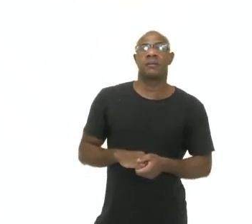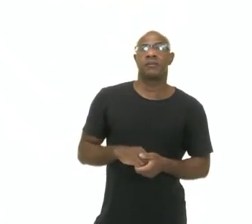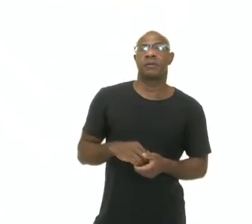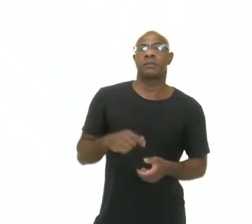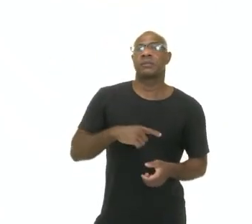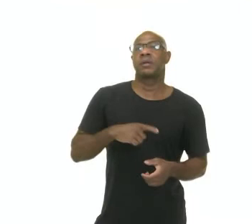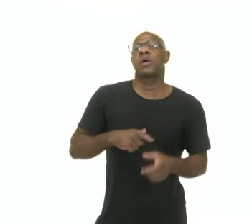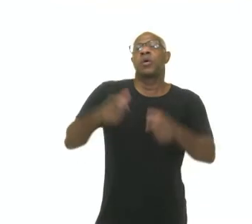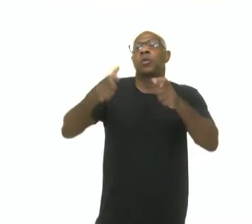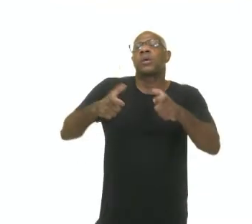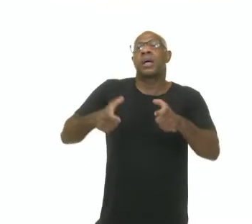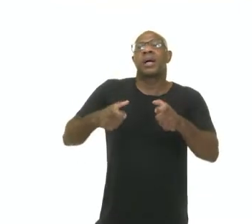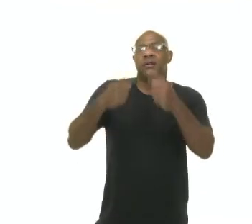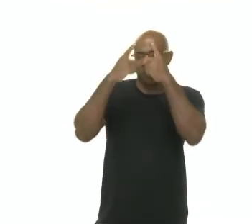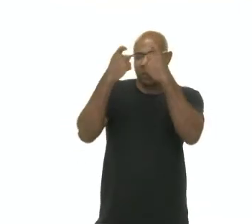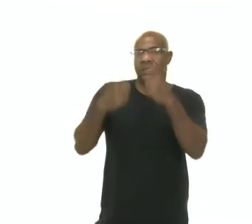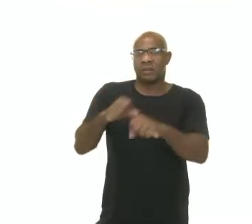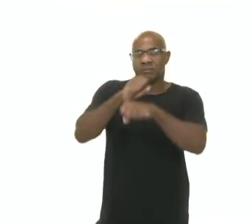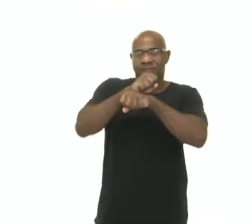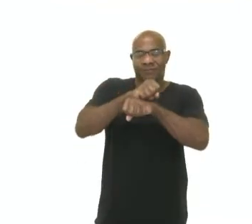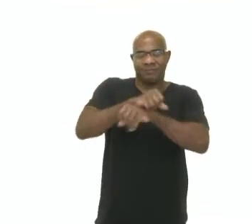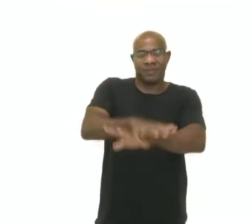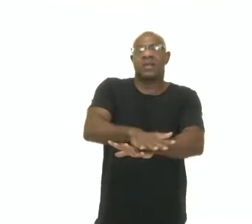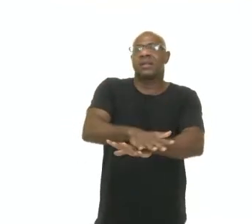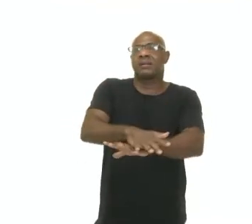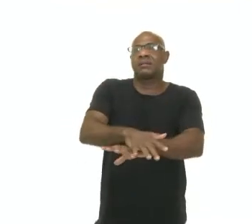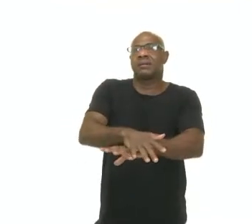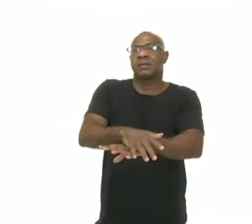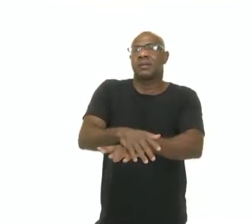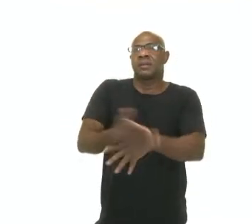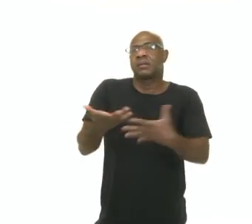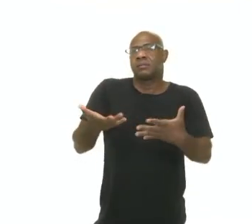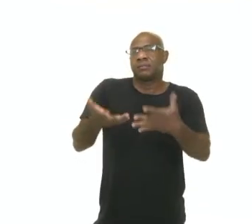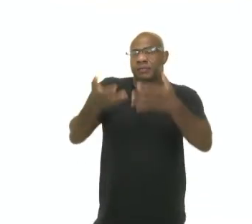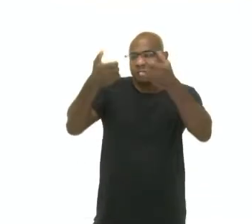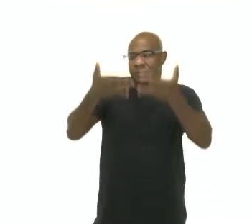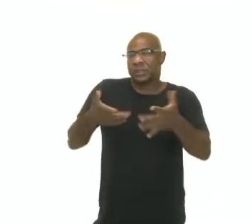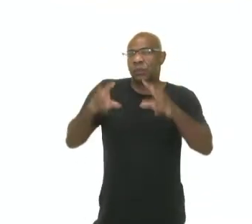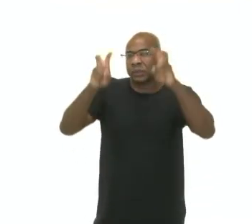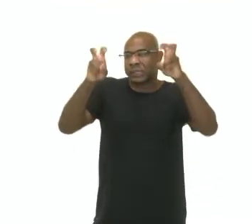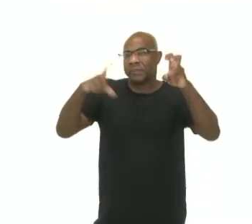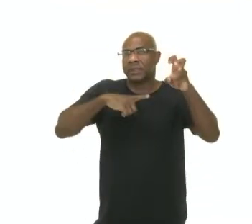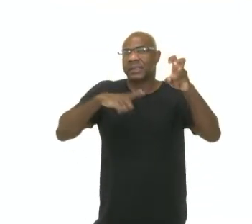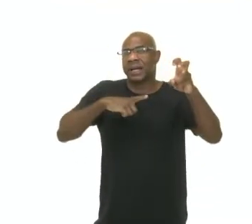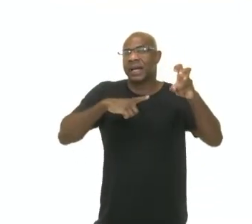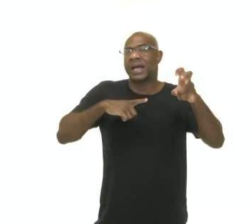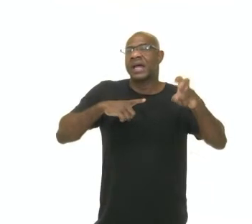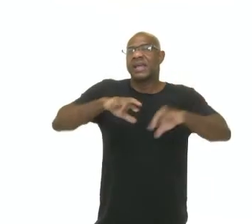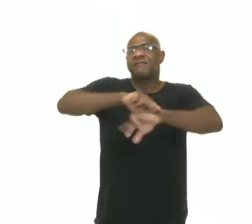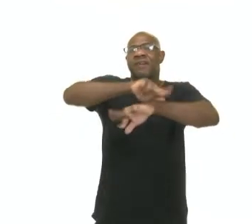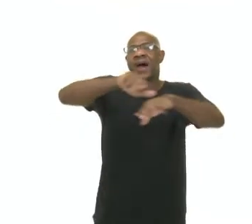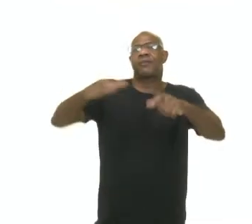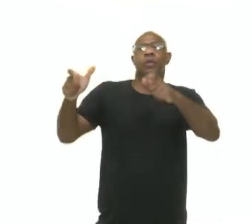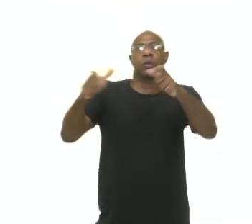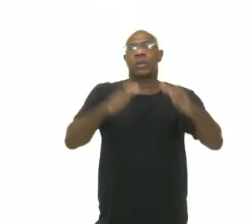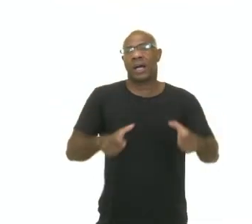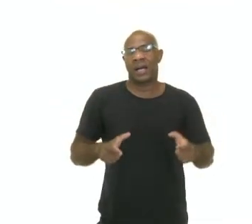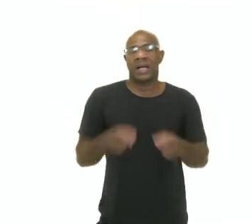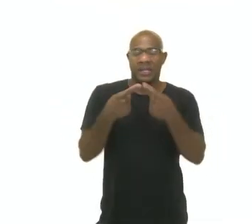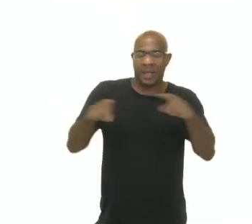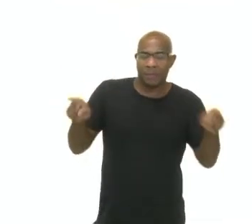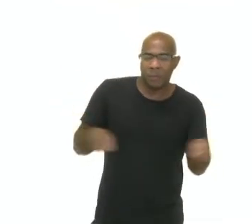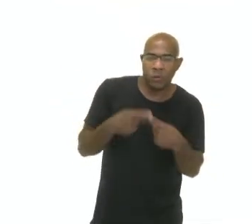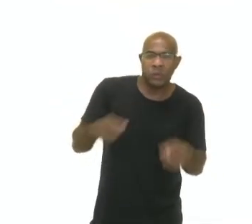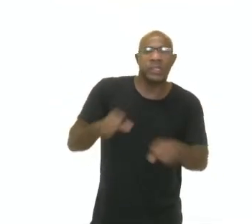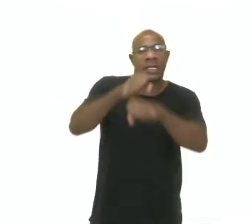Na mídia, nas músicas, nos filmes, no senso comum em geral. Frequentemente, a violência é manifestada através de